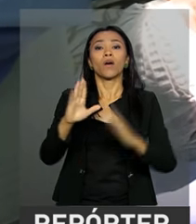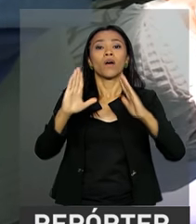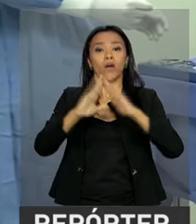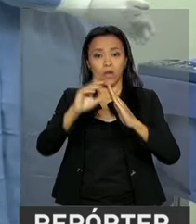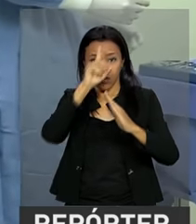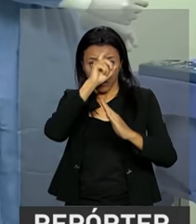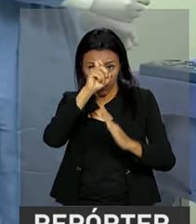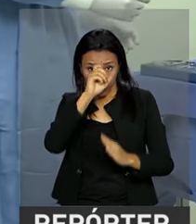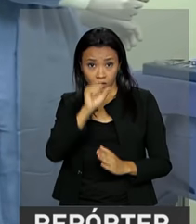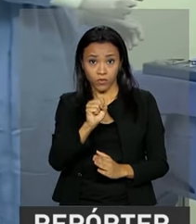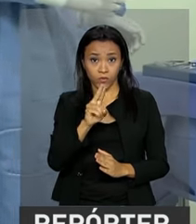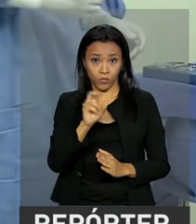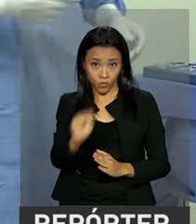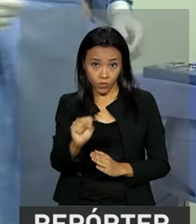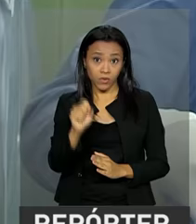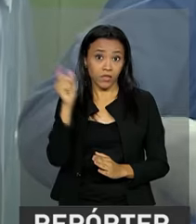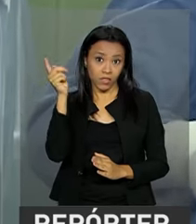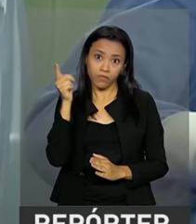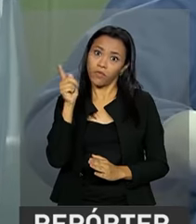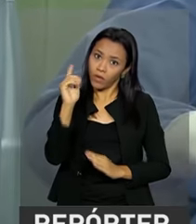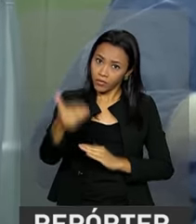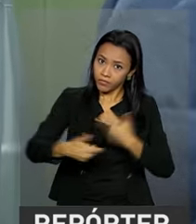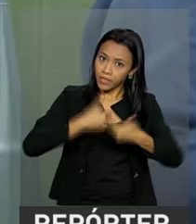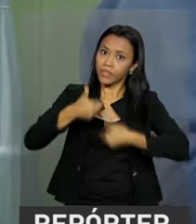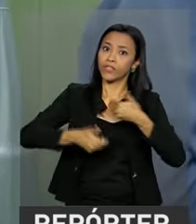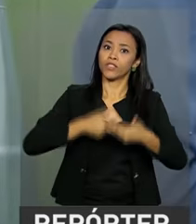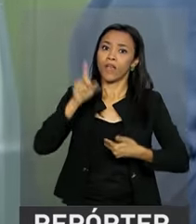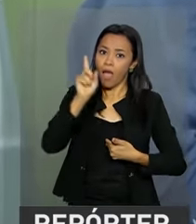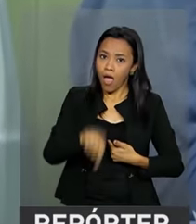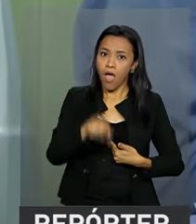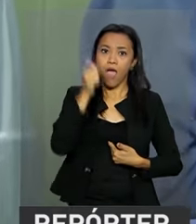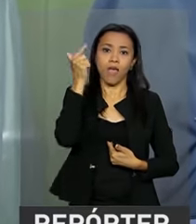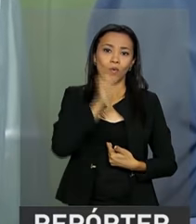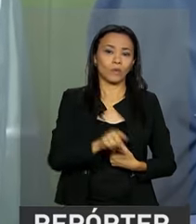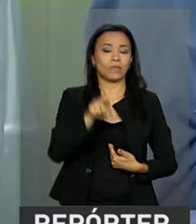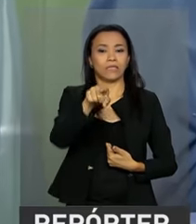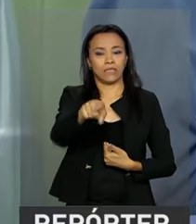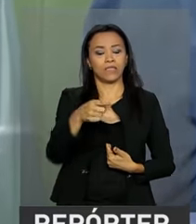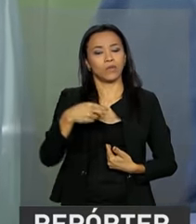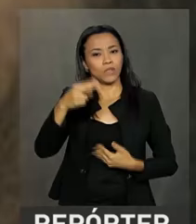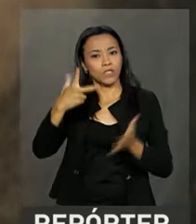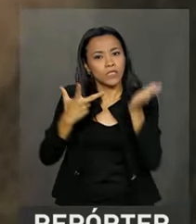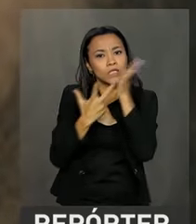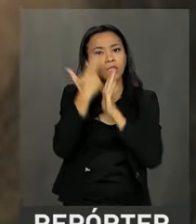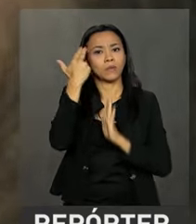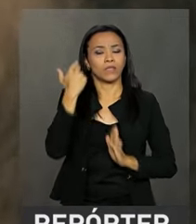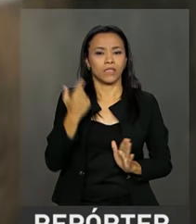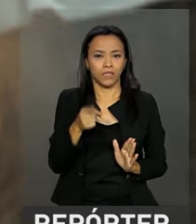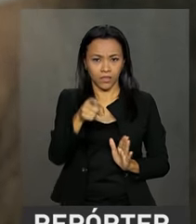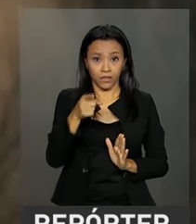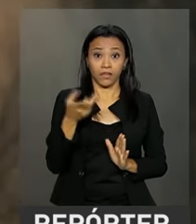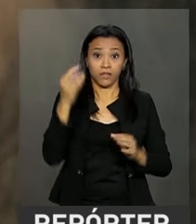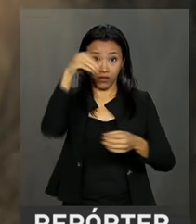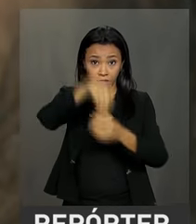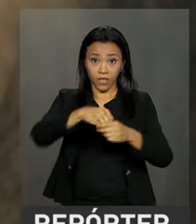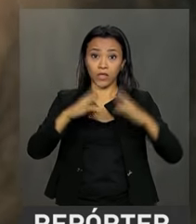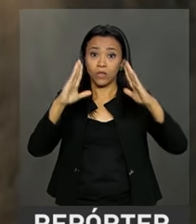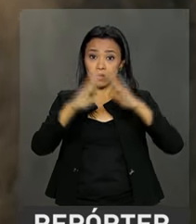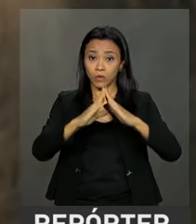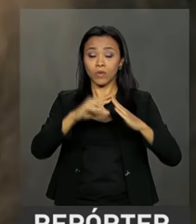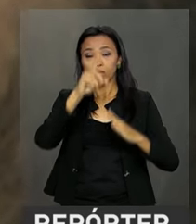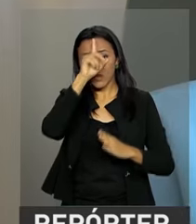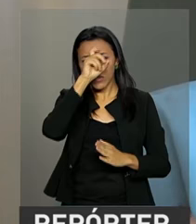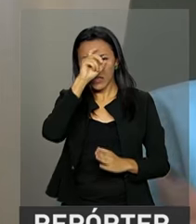de Saúde e logo foi atendida. Ela é uma das beneficiadas do mutirão de cirurgias realizado nos hospitais federais do